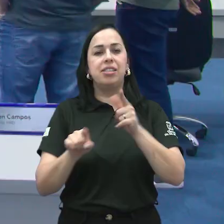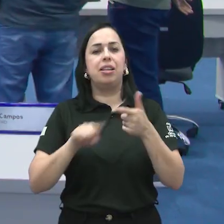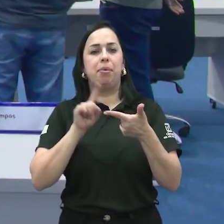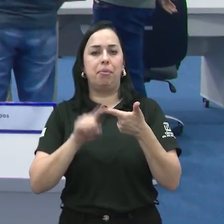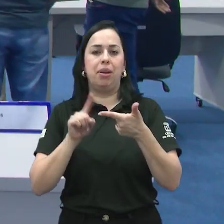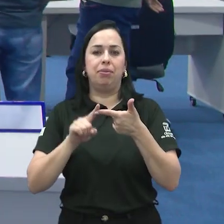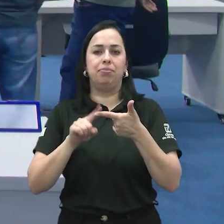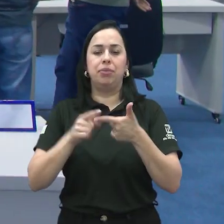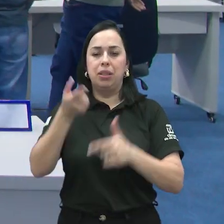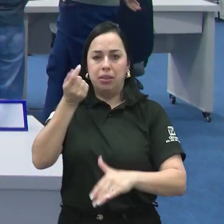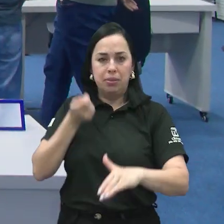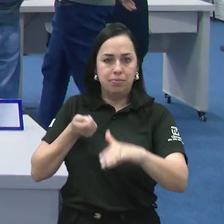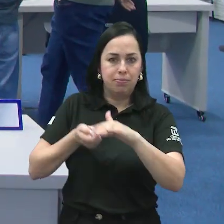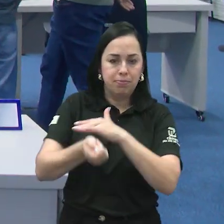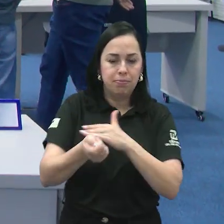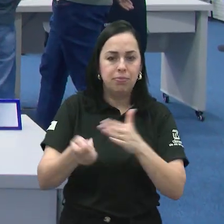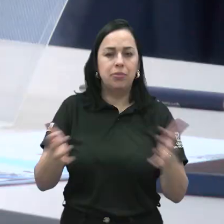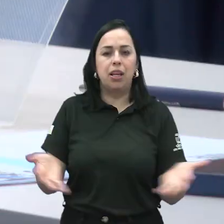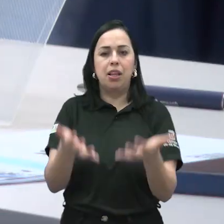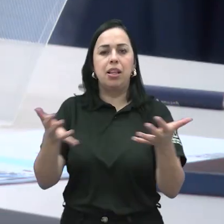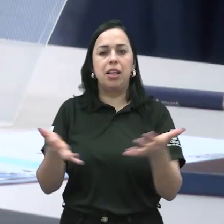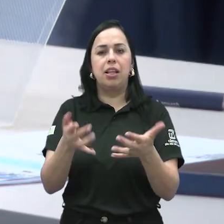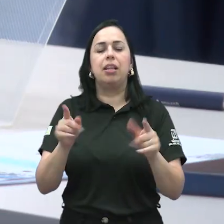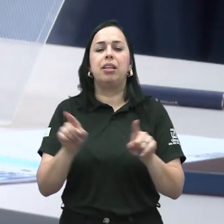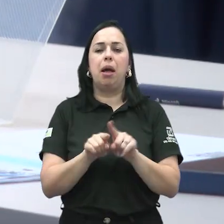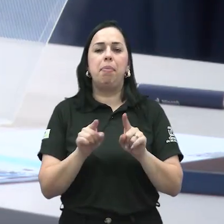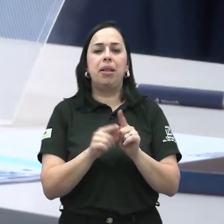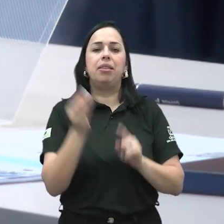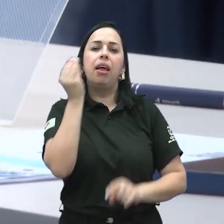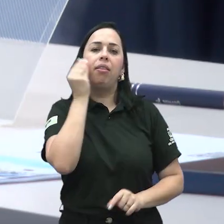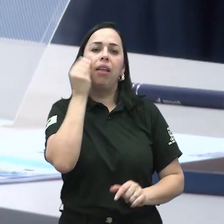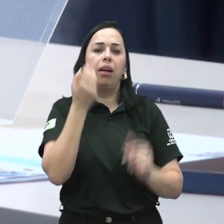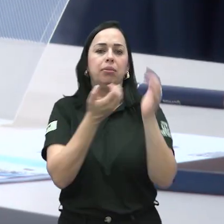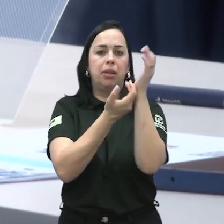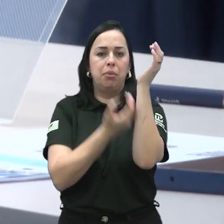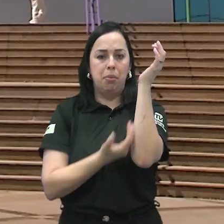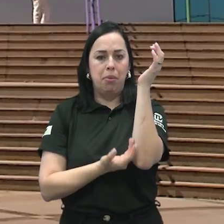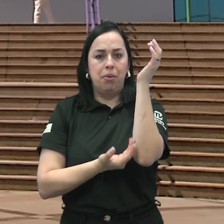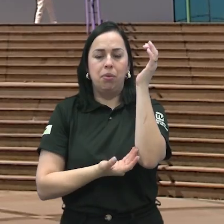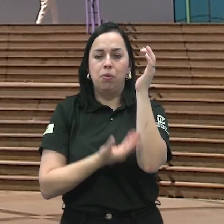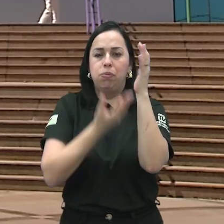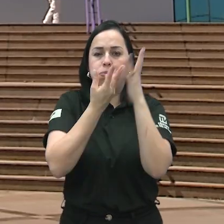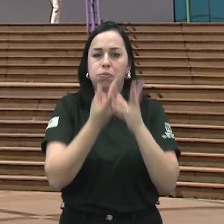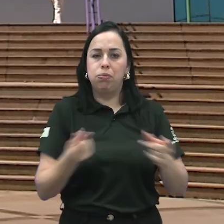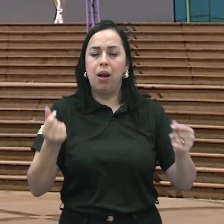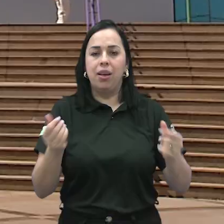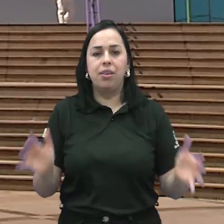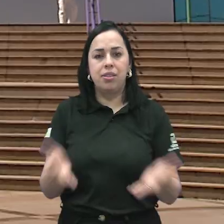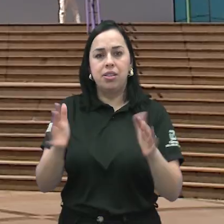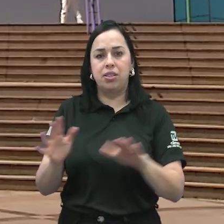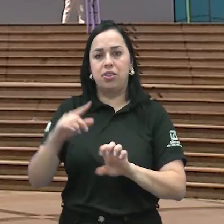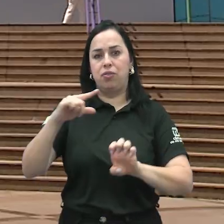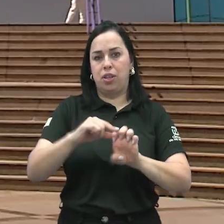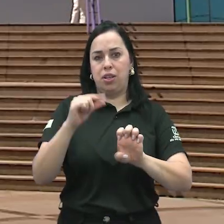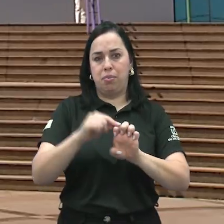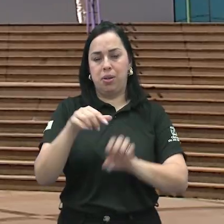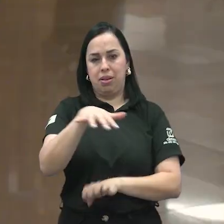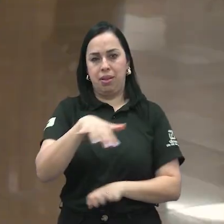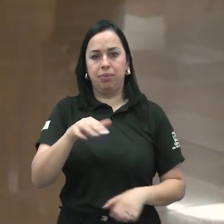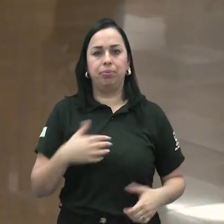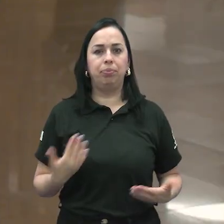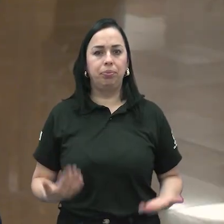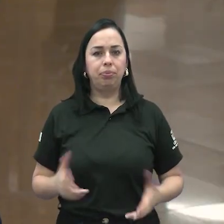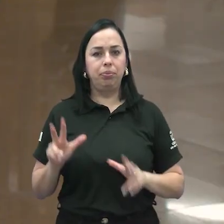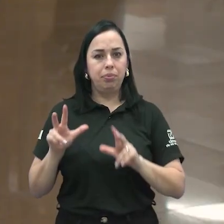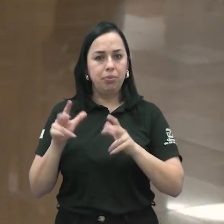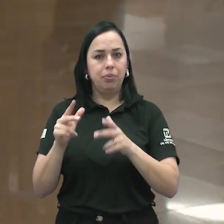políticas públicas de incentivo fundamentais para desburocratizar processos e incentivar o empreendedorismo na área. A